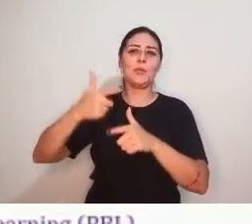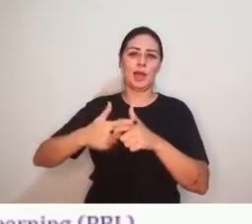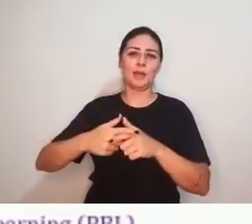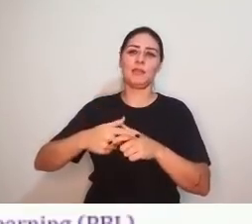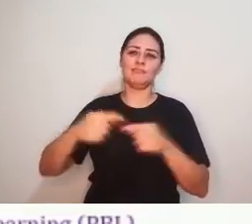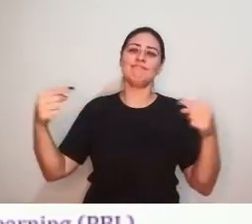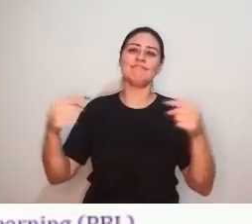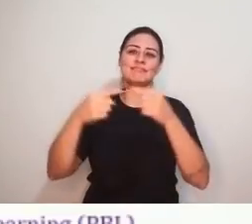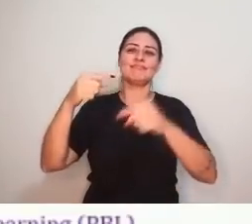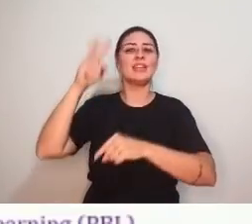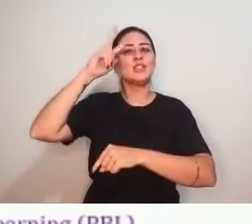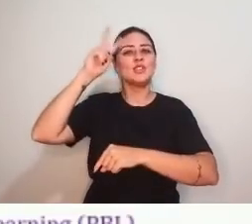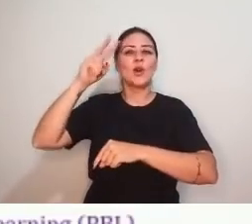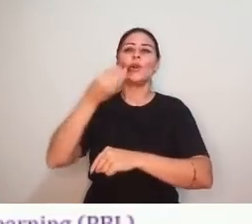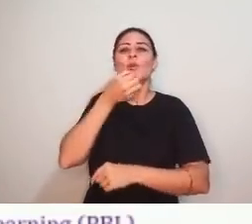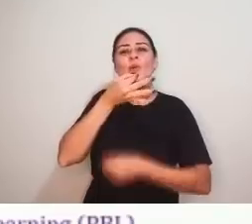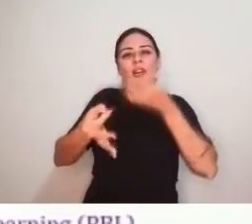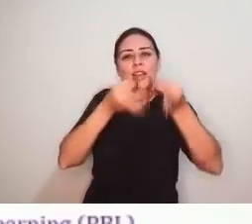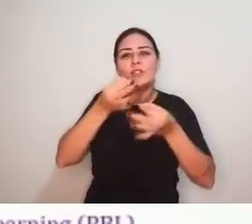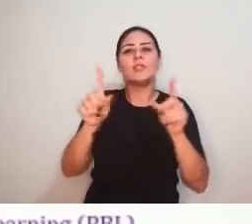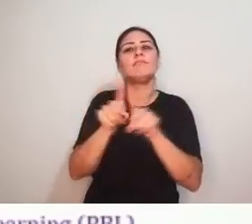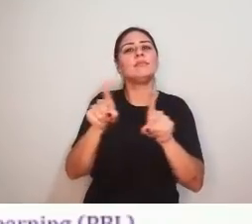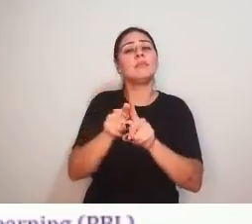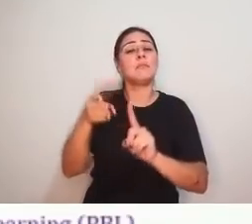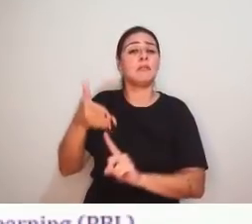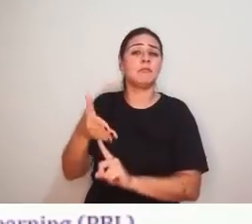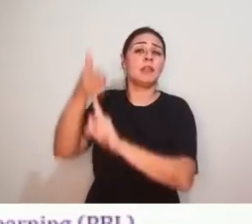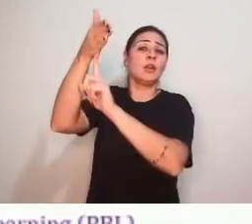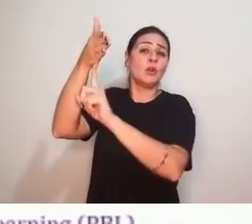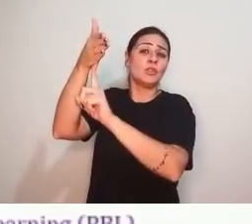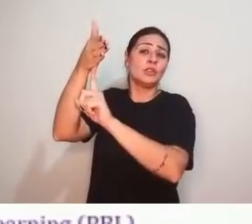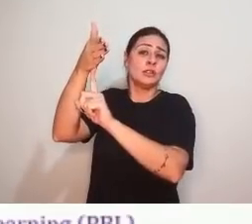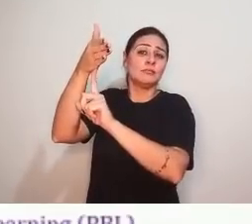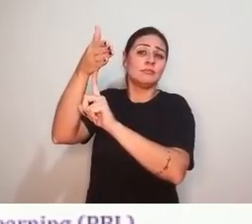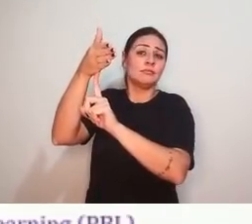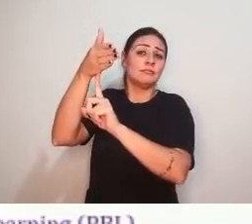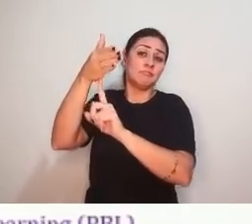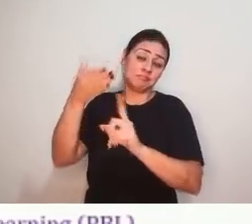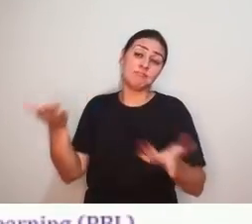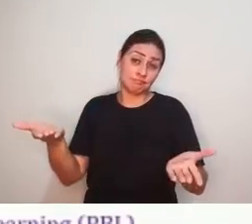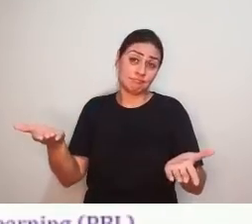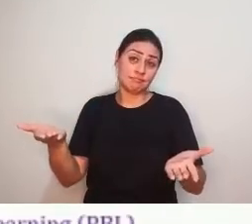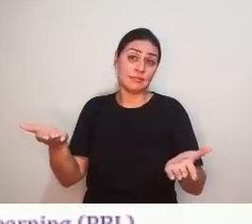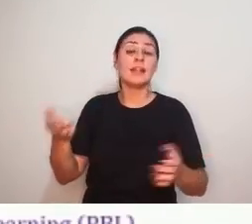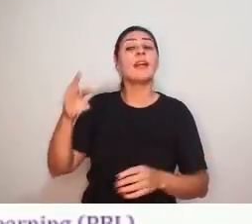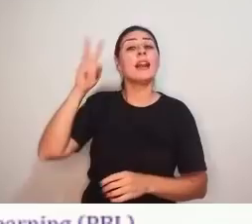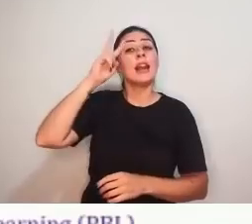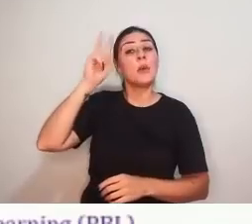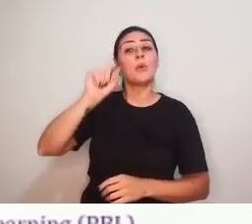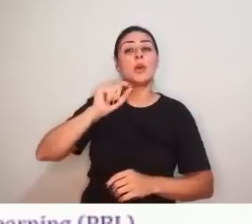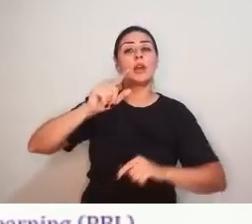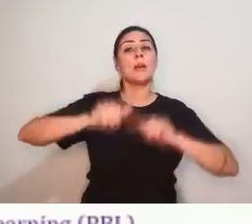da problematização, da histórico-crítica, e os recursos tecnológicos, tanto digitais quanto não digitais. Lembre-se que